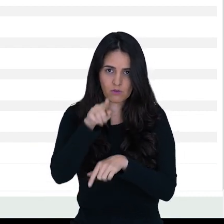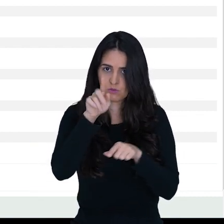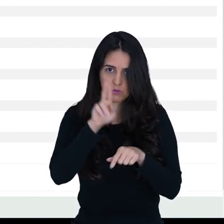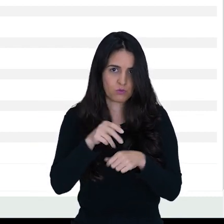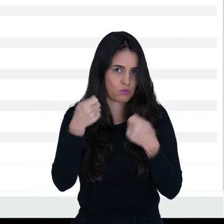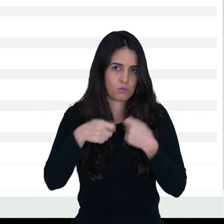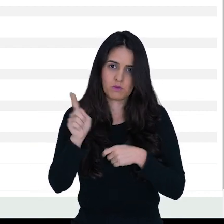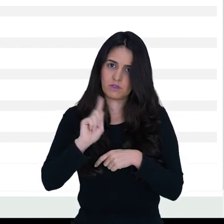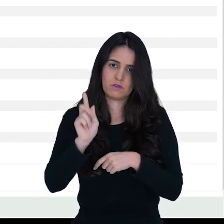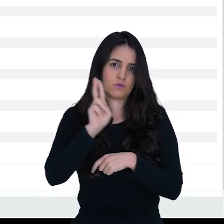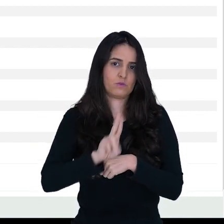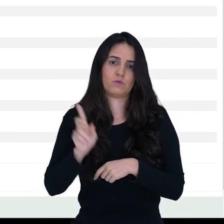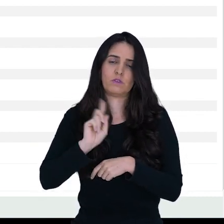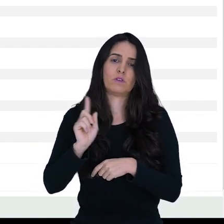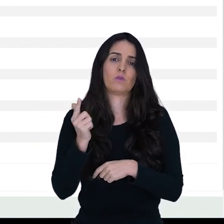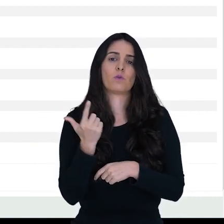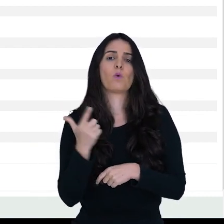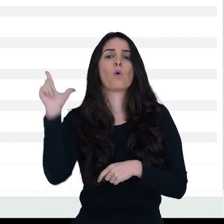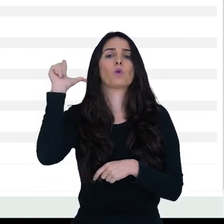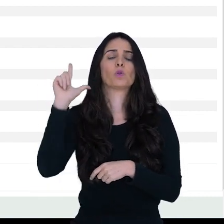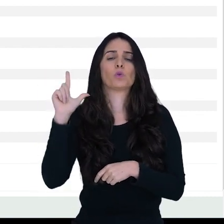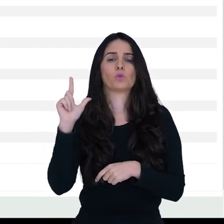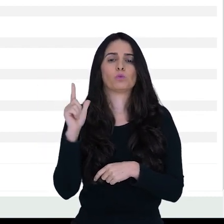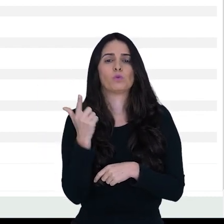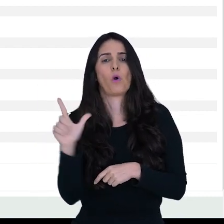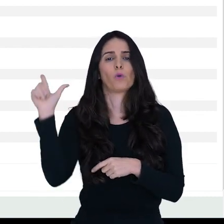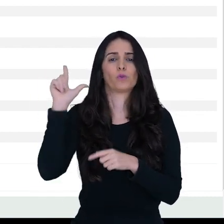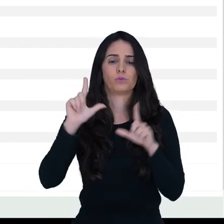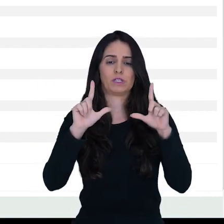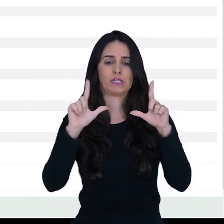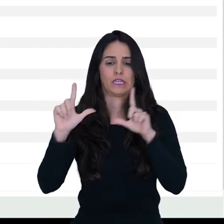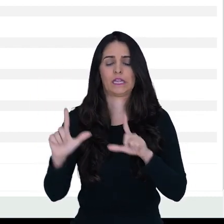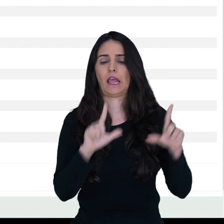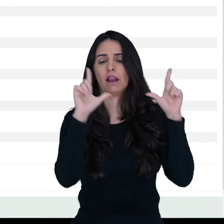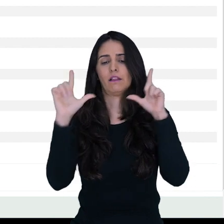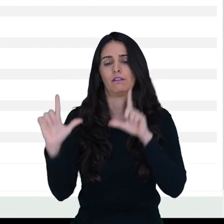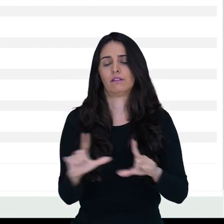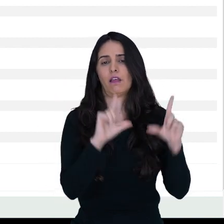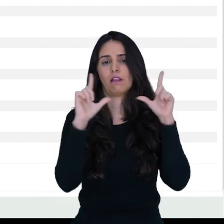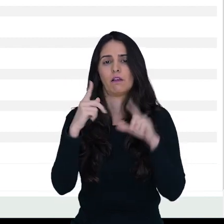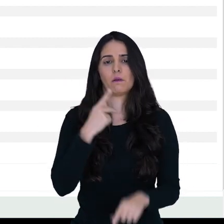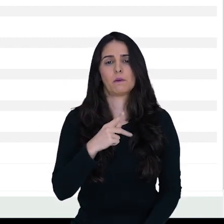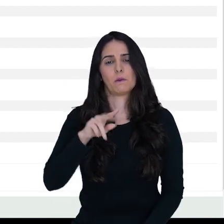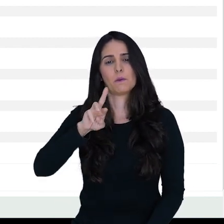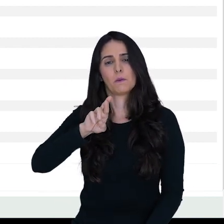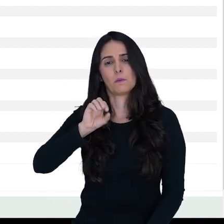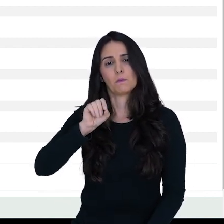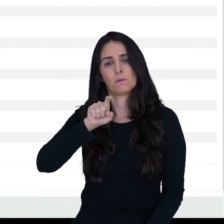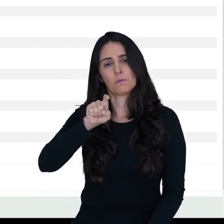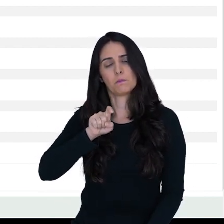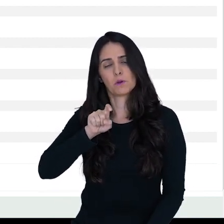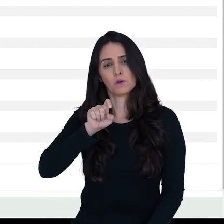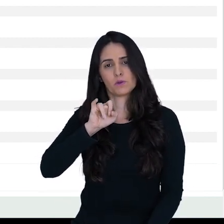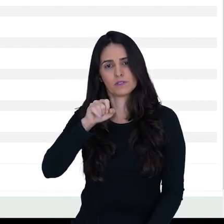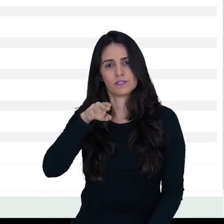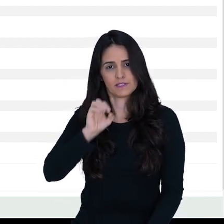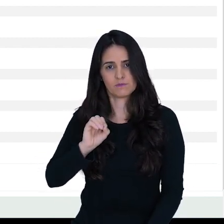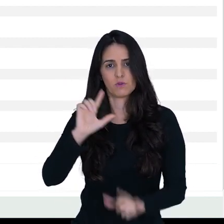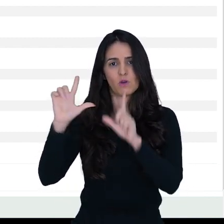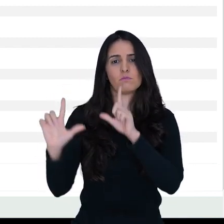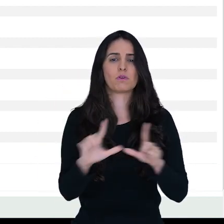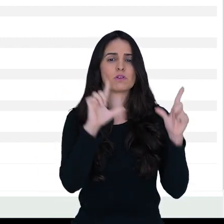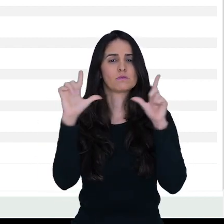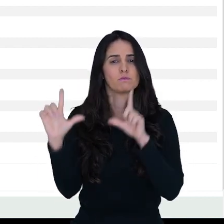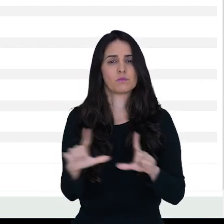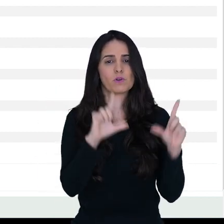para o passo final que não é o que você vai utilizar aqui e próximo para ir para a próxima tela então sempre usar o botão próximo